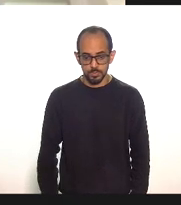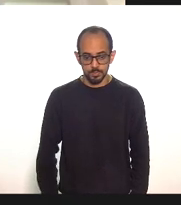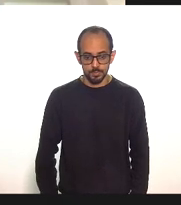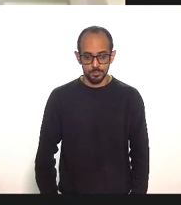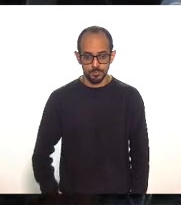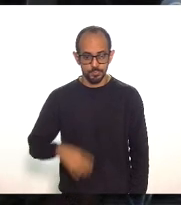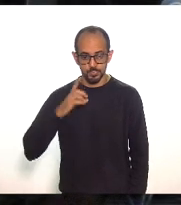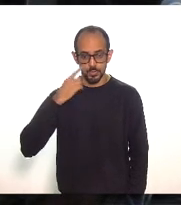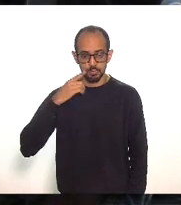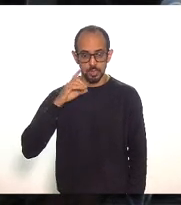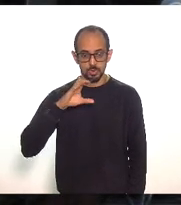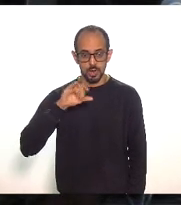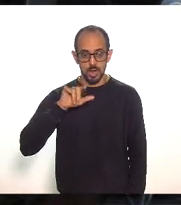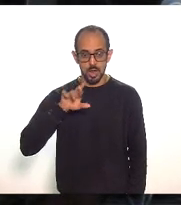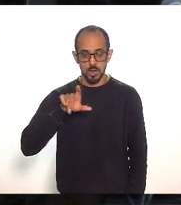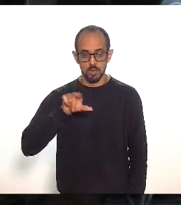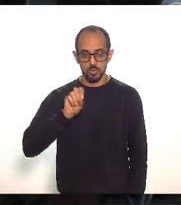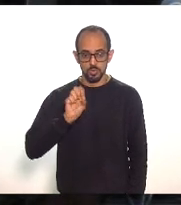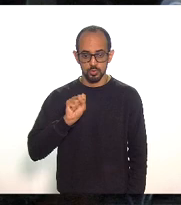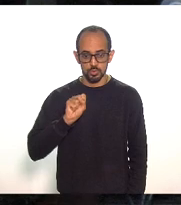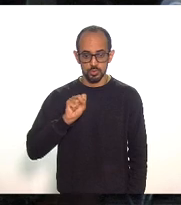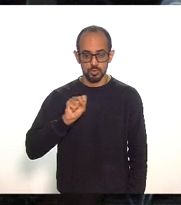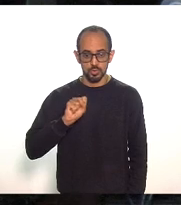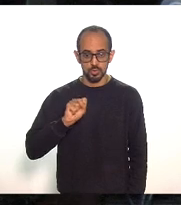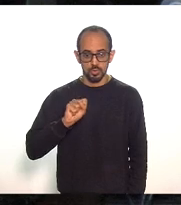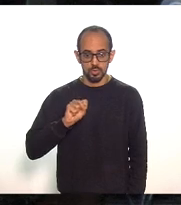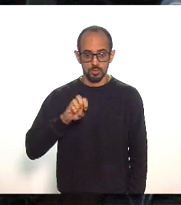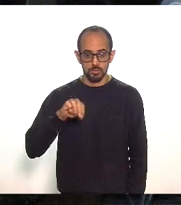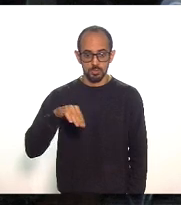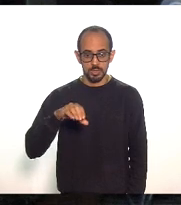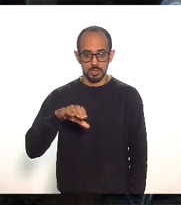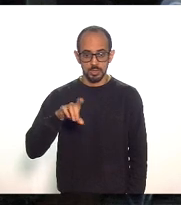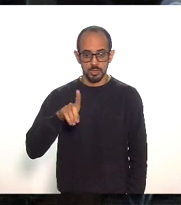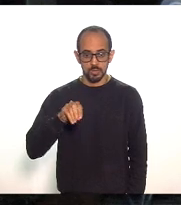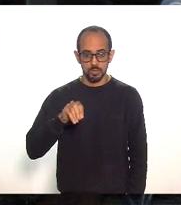Deputado Carlos Macedo. Batista Charles, seu som está aberto.